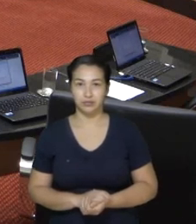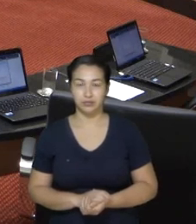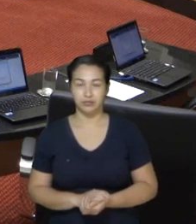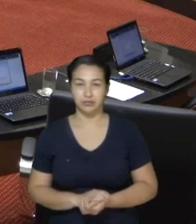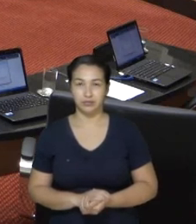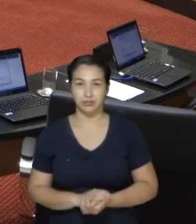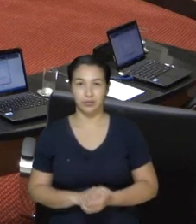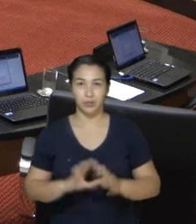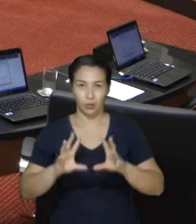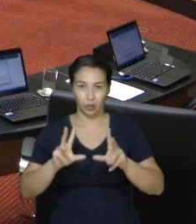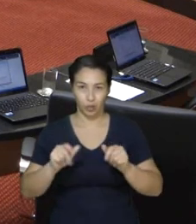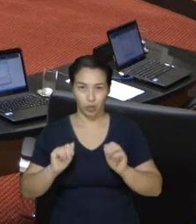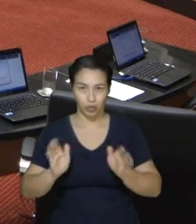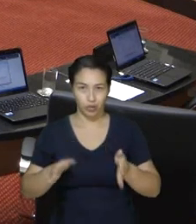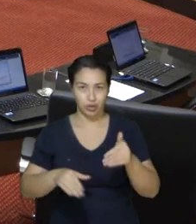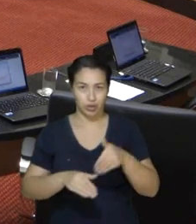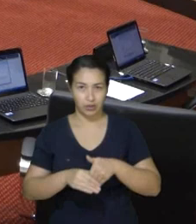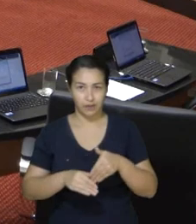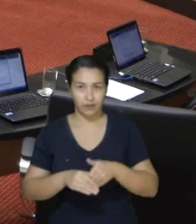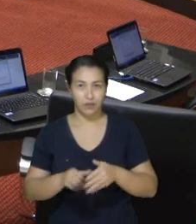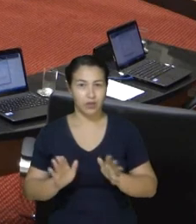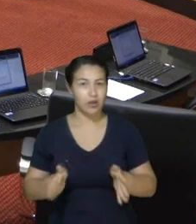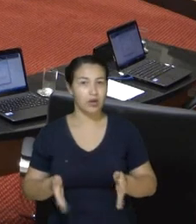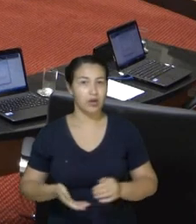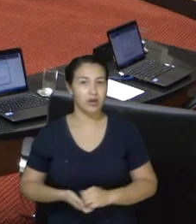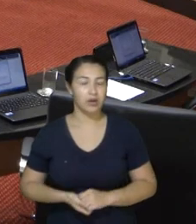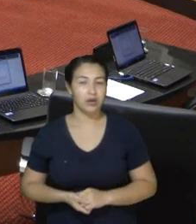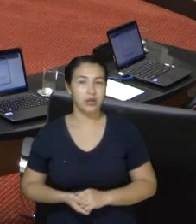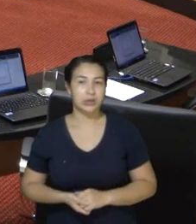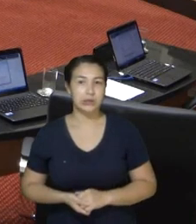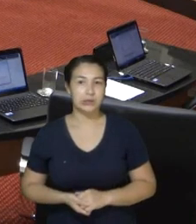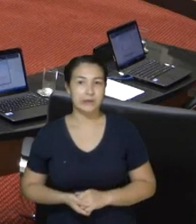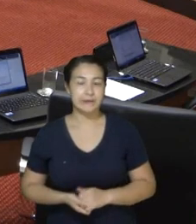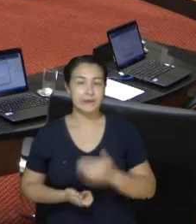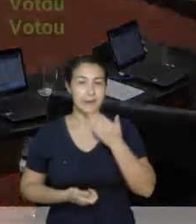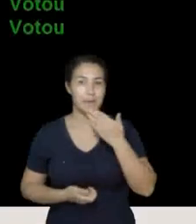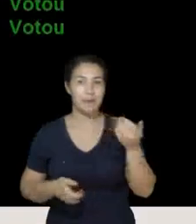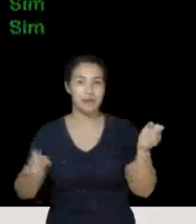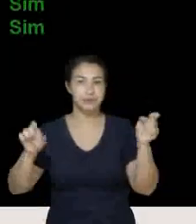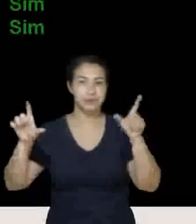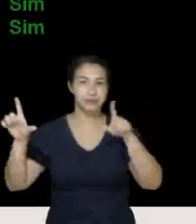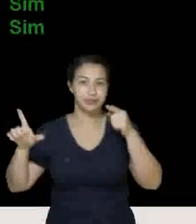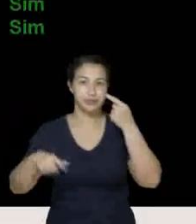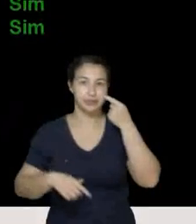Todos os deputados já exerceram o direito do voto. Peço para abrir o painel.